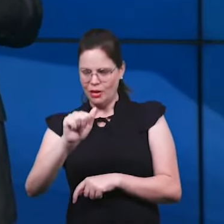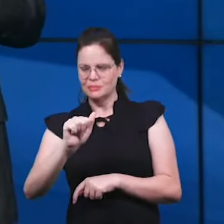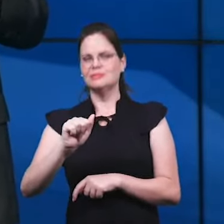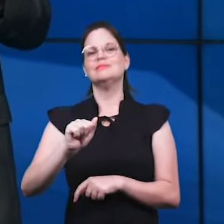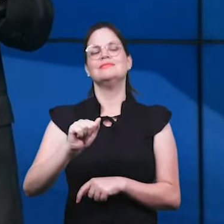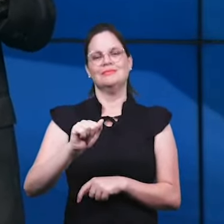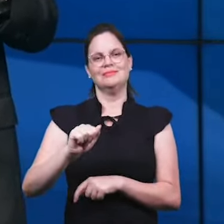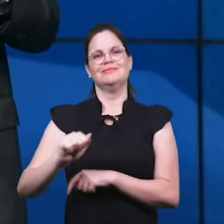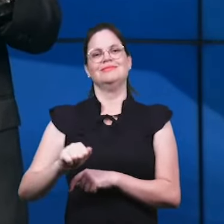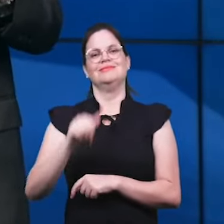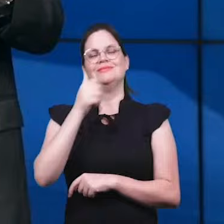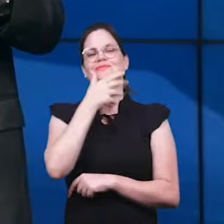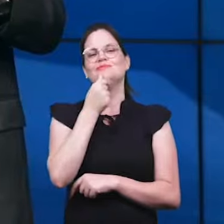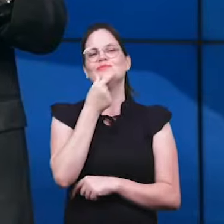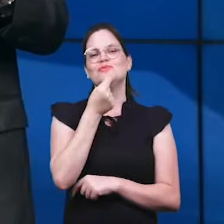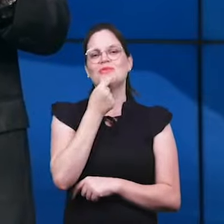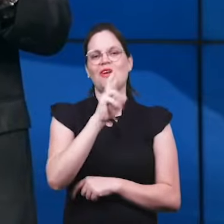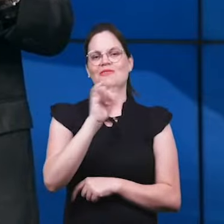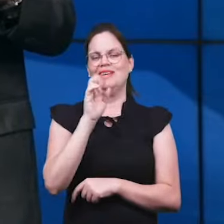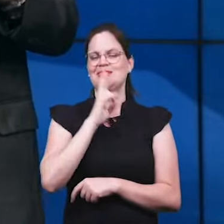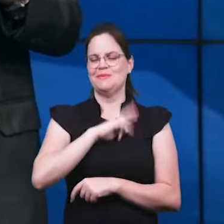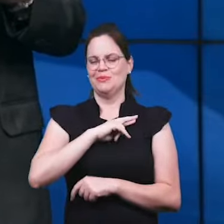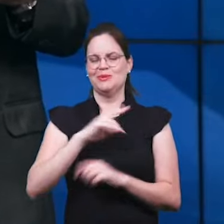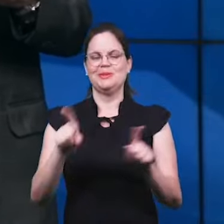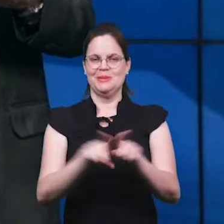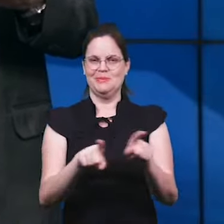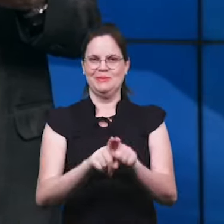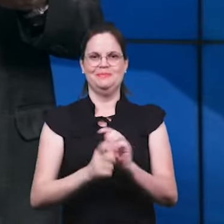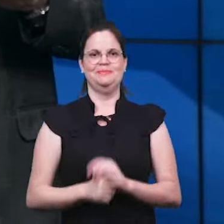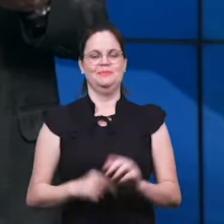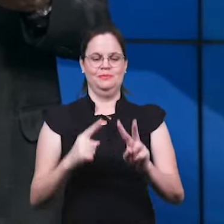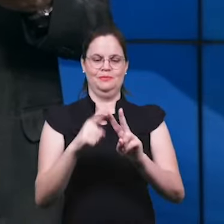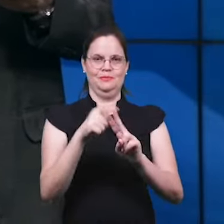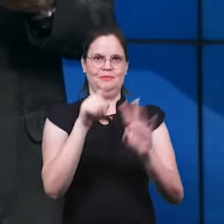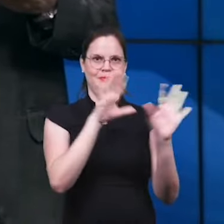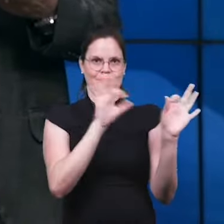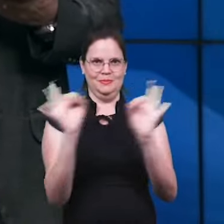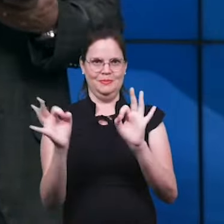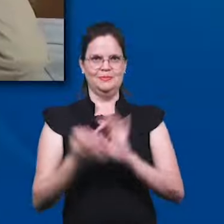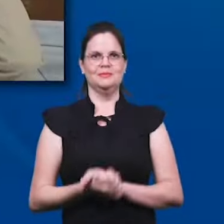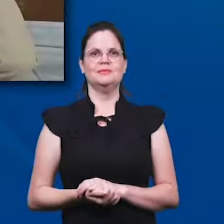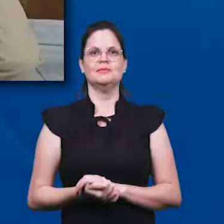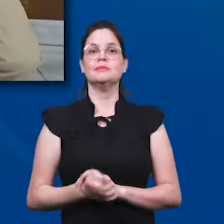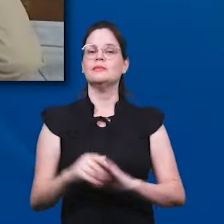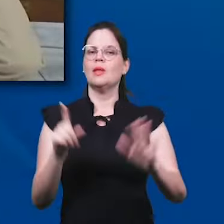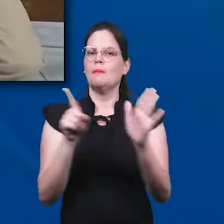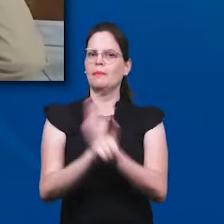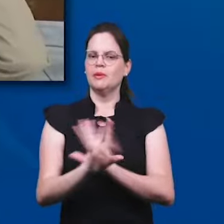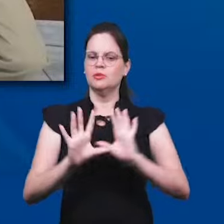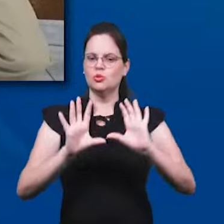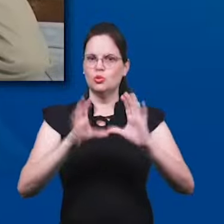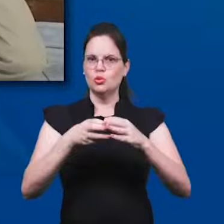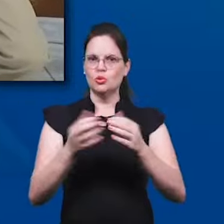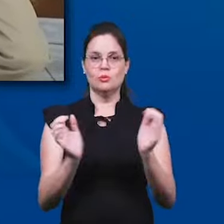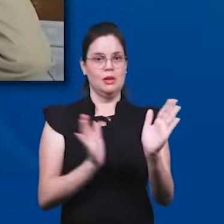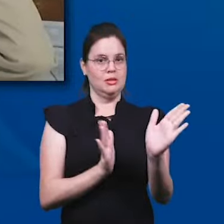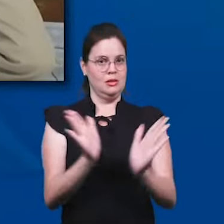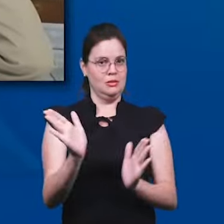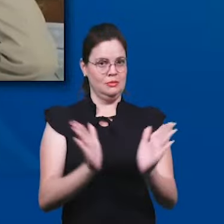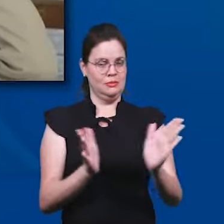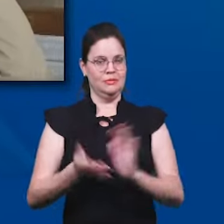Marialva, o Miguel Ribas, ele vai nos dar uma resposta também. Vamos então às duas respostas. Pergunta para o grupo